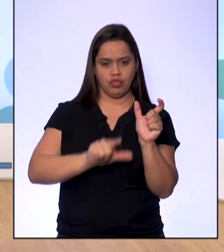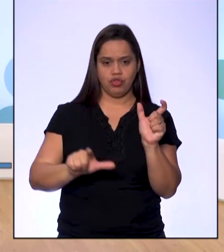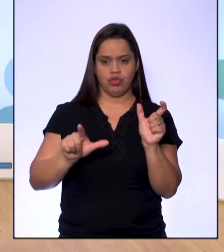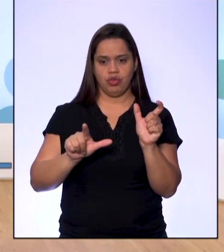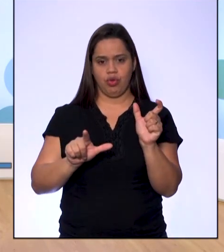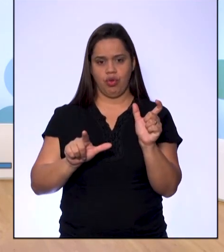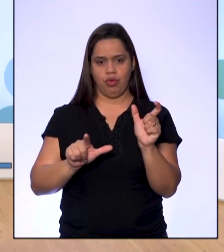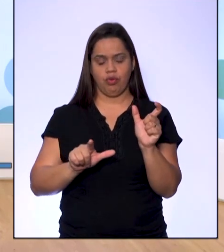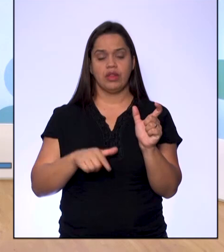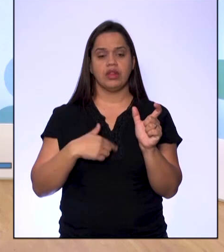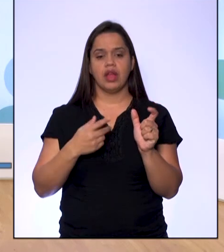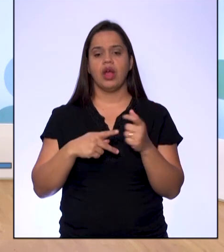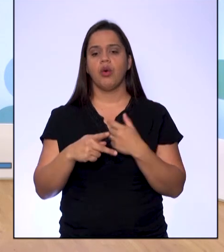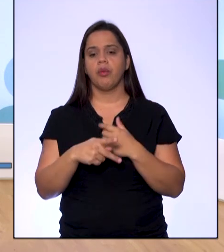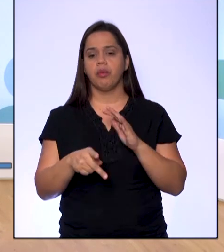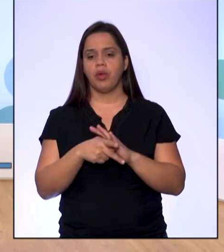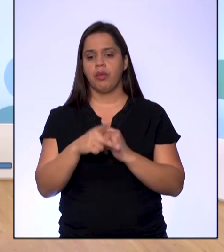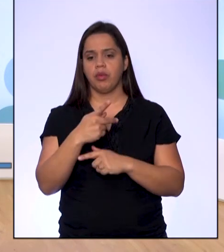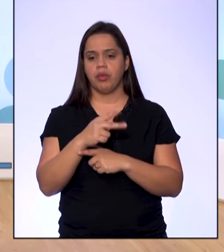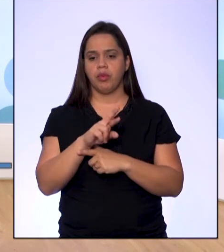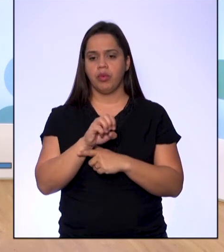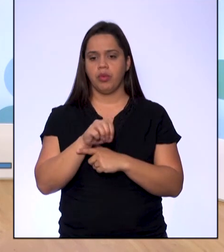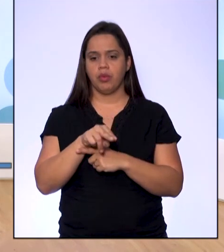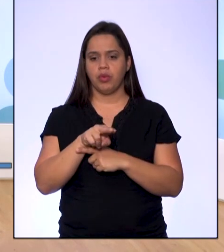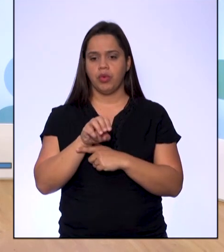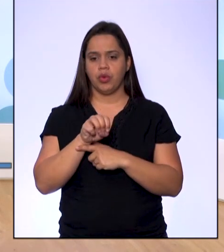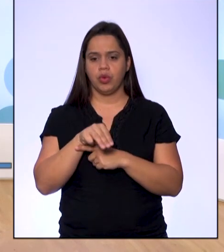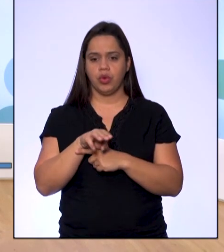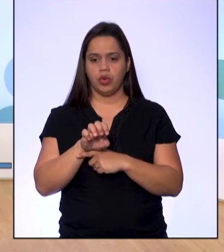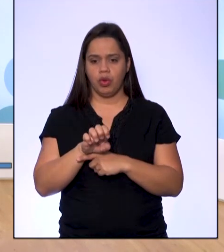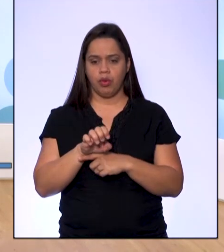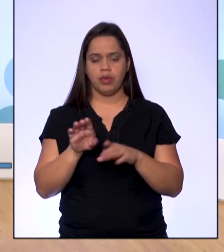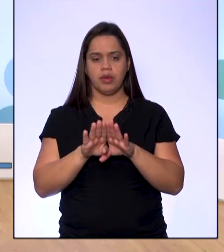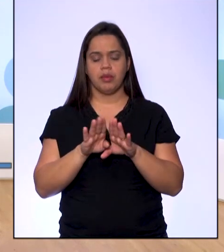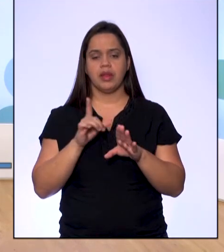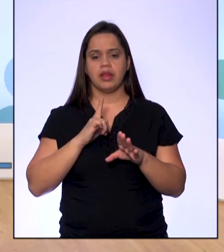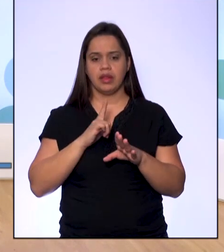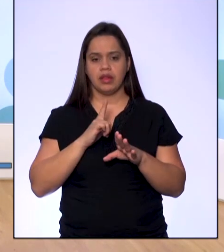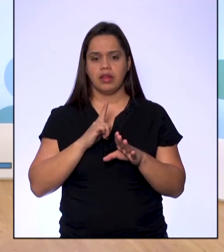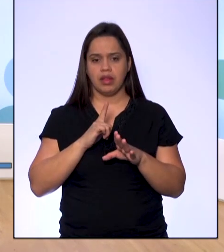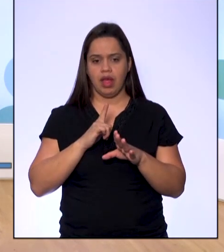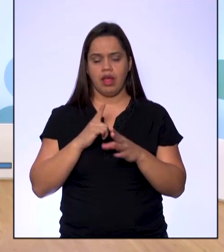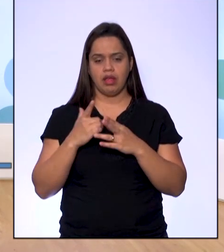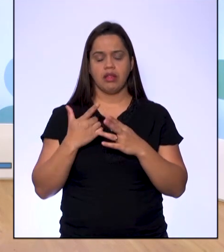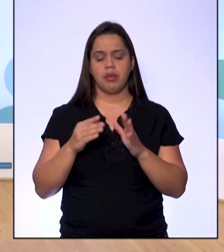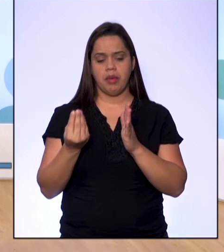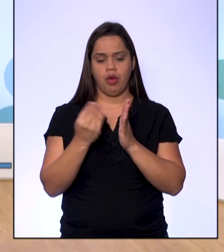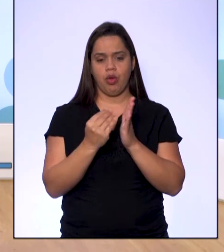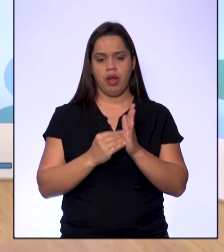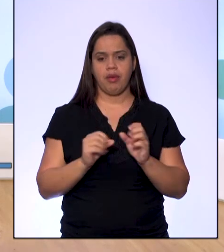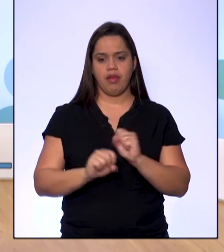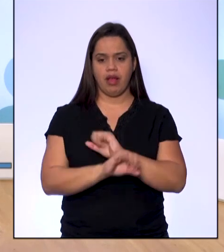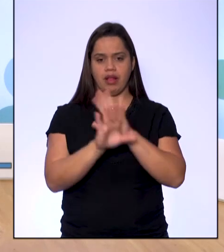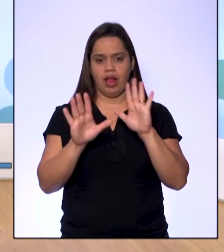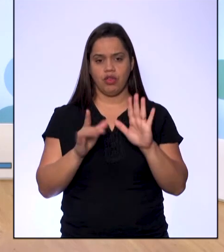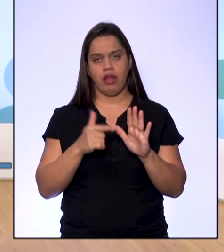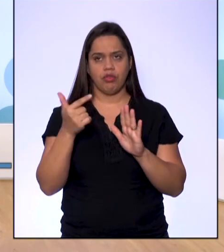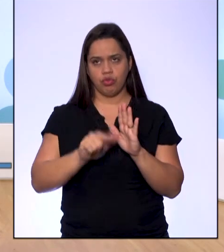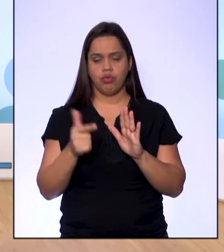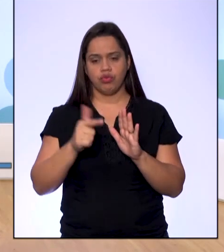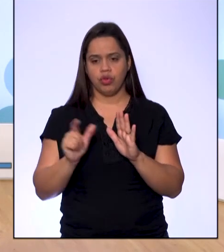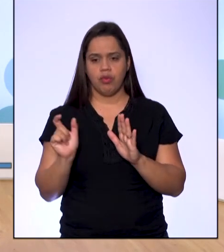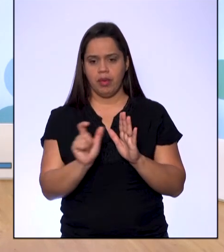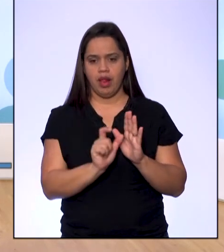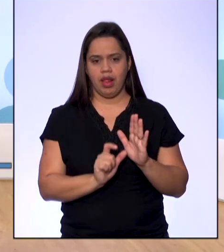pronome também ele tem essa função. Para dar também uma clareza, para não dar redundância. E a maioria colocou